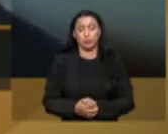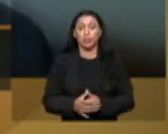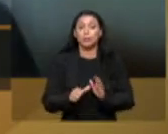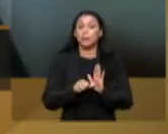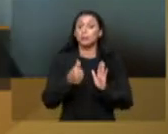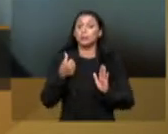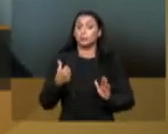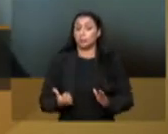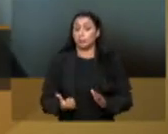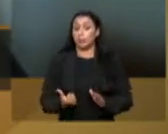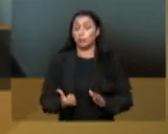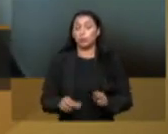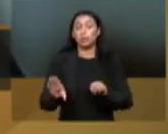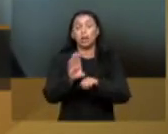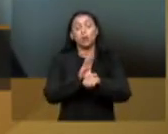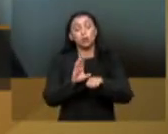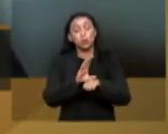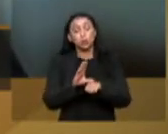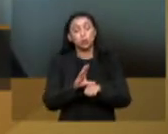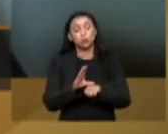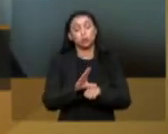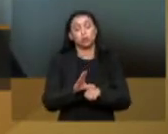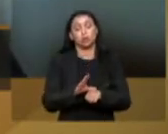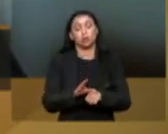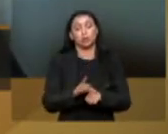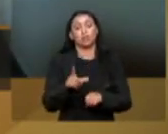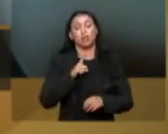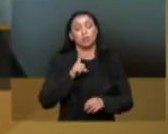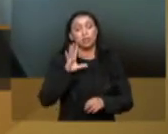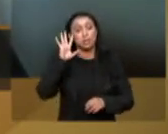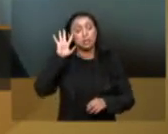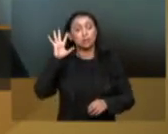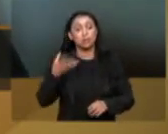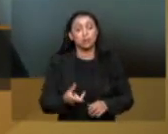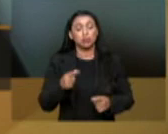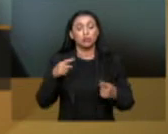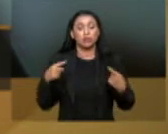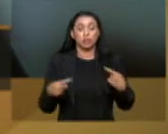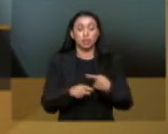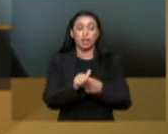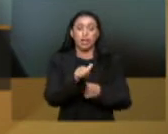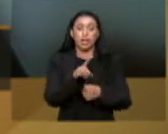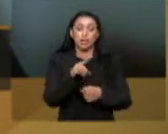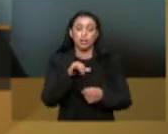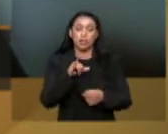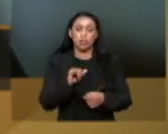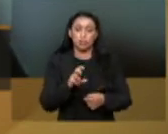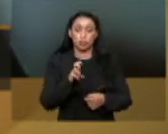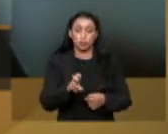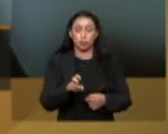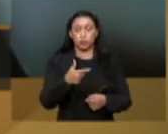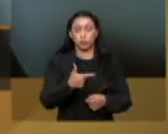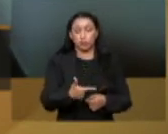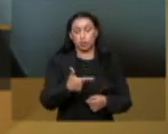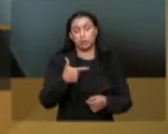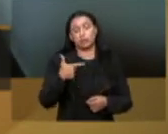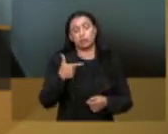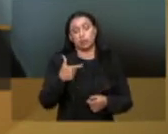Primeiro, da constitucionalidade da delegação questionada na ação direta